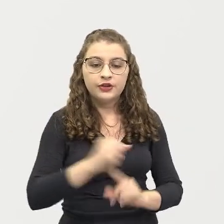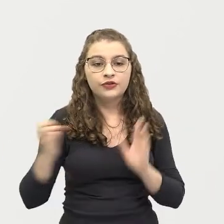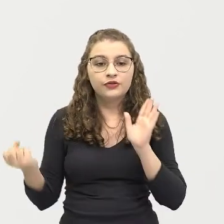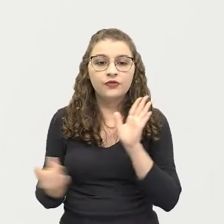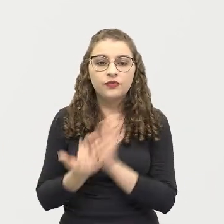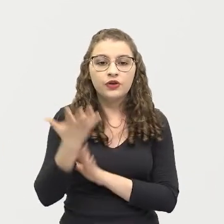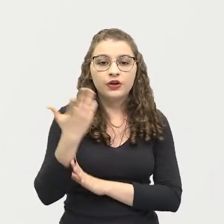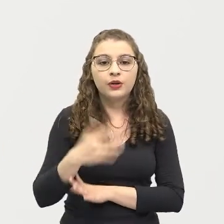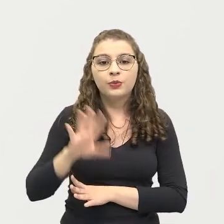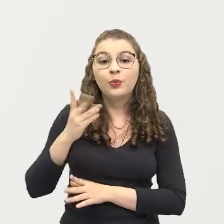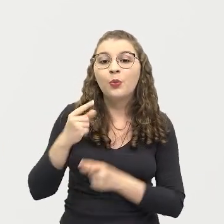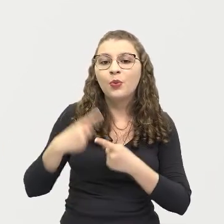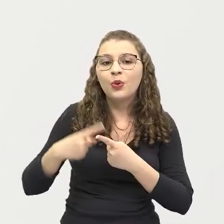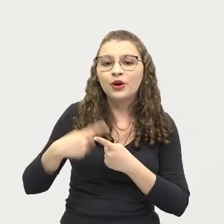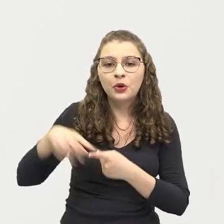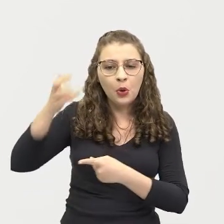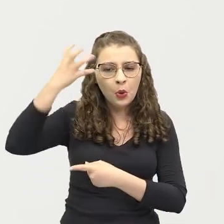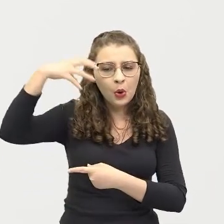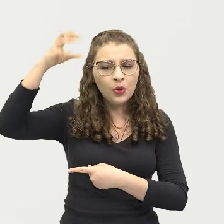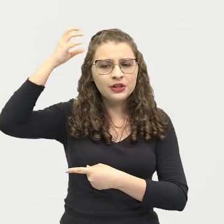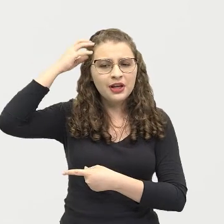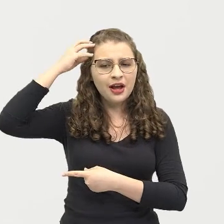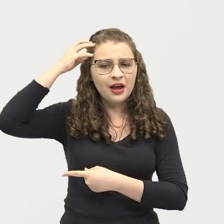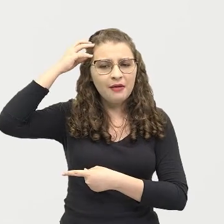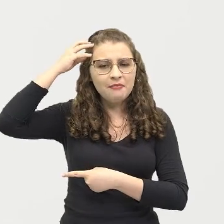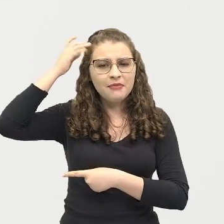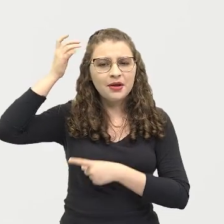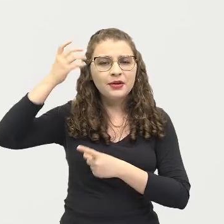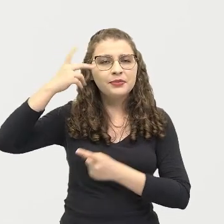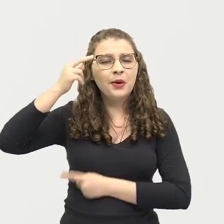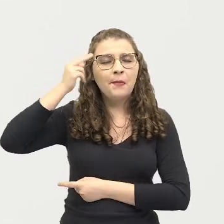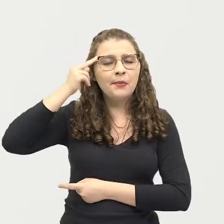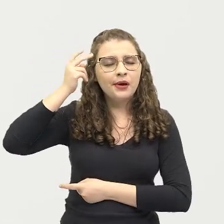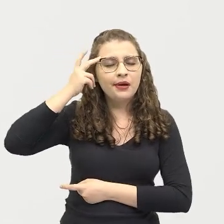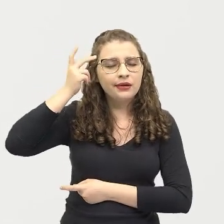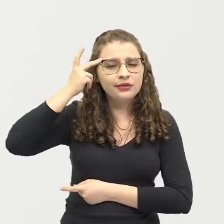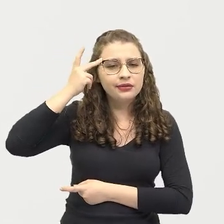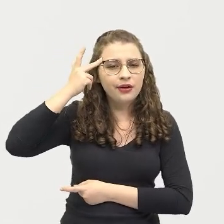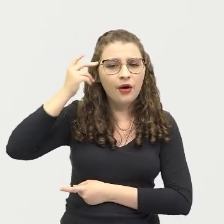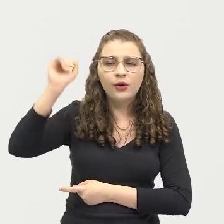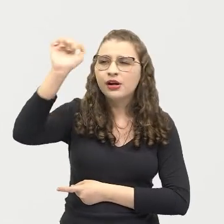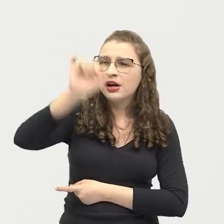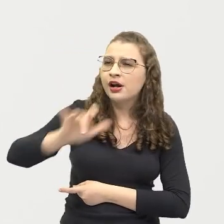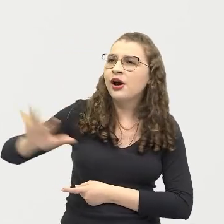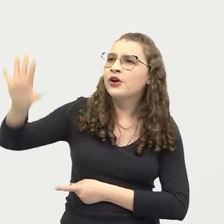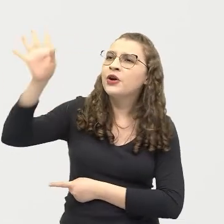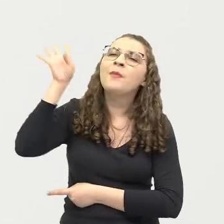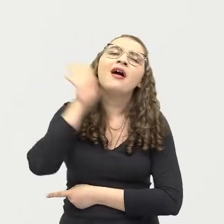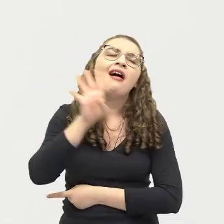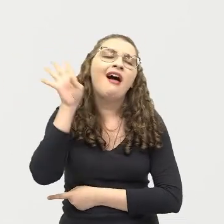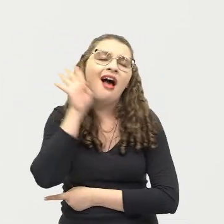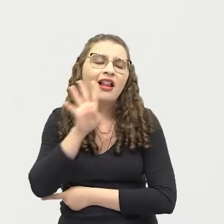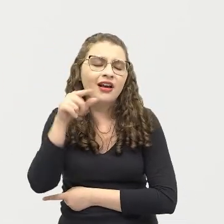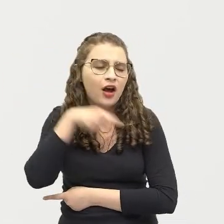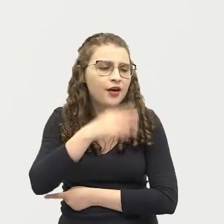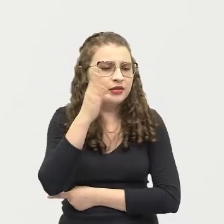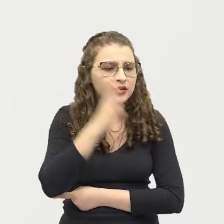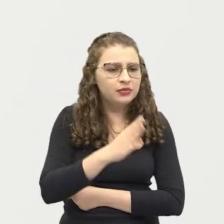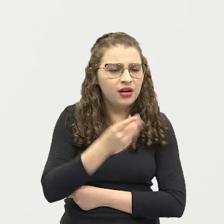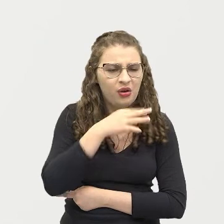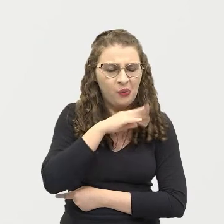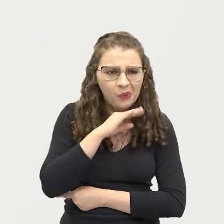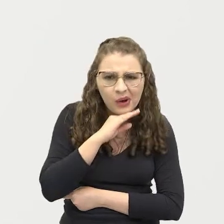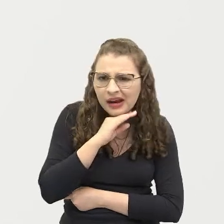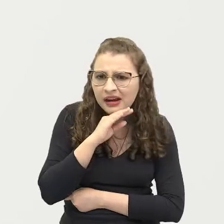uma rejeição ao chamado colonialismo mental. Tudo que vinha da Europa era legal e o que era brasileiro não